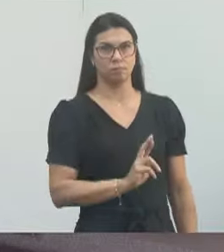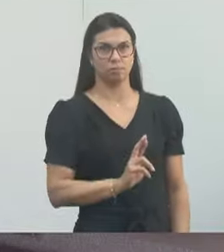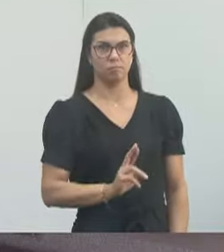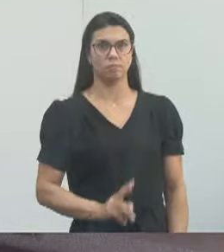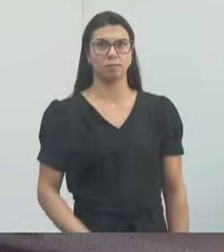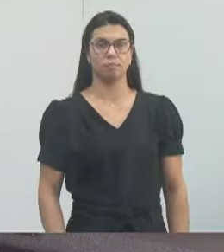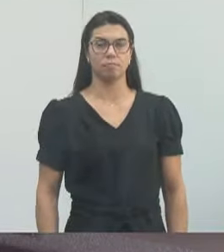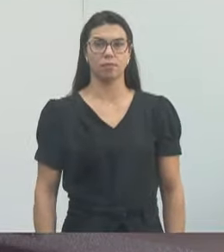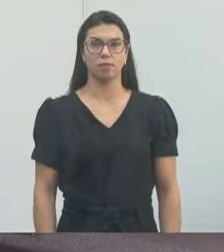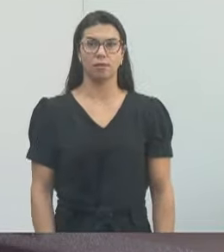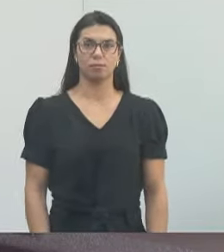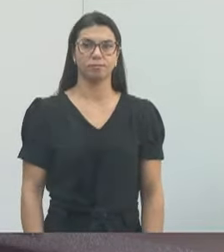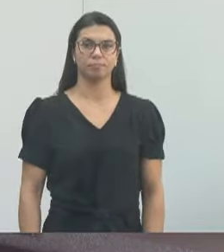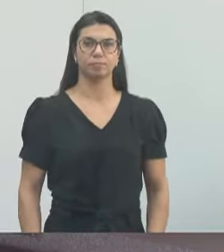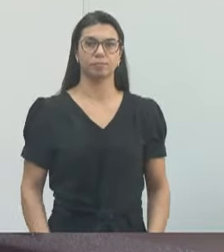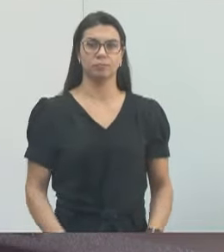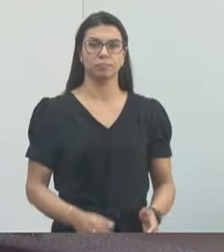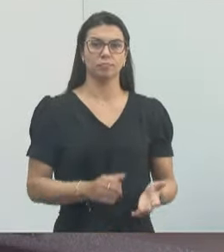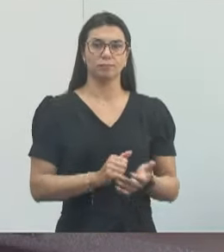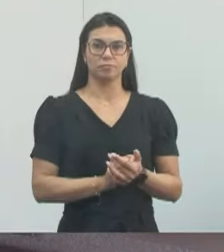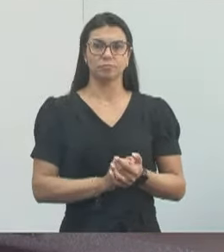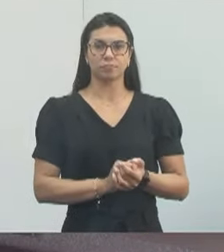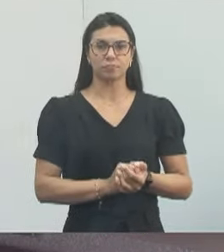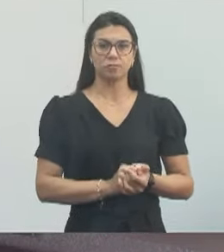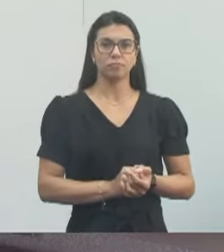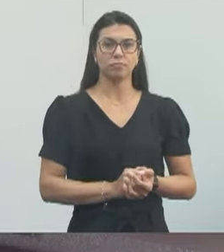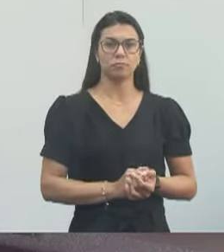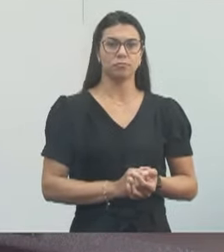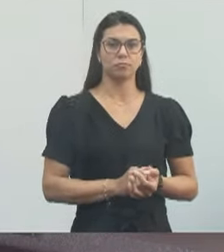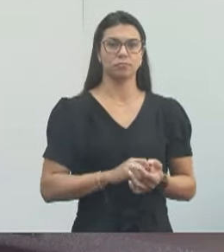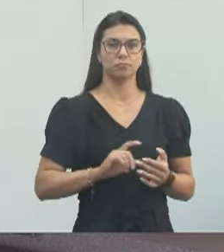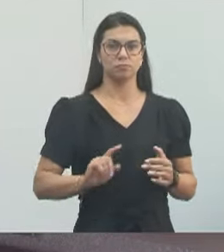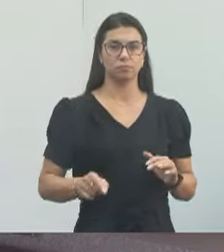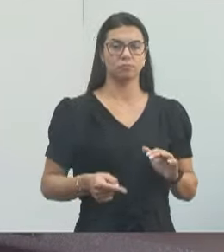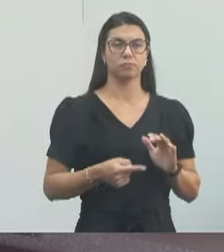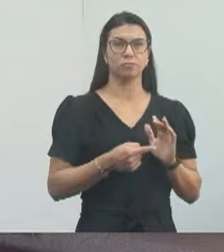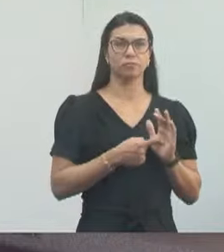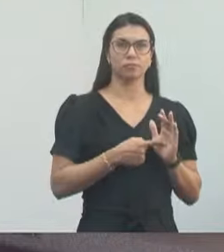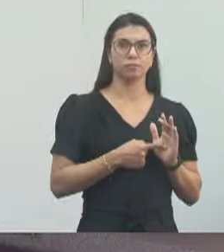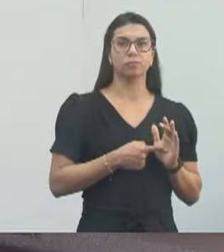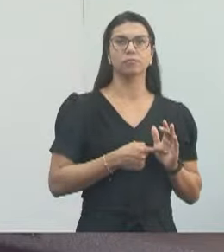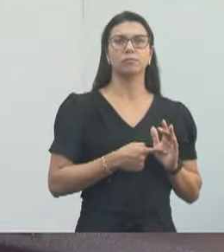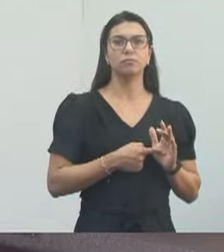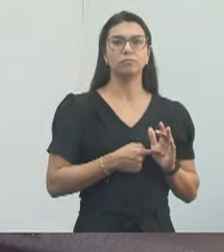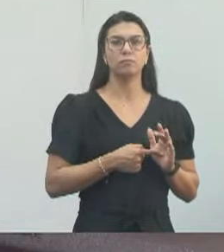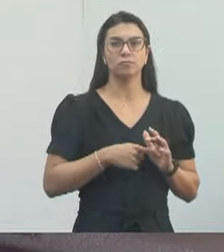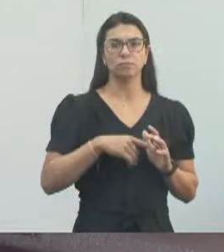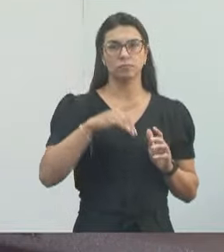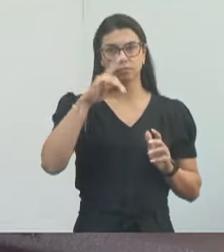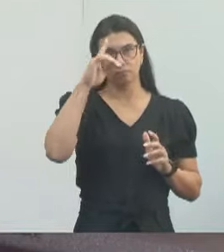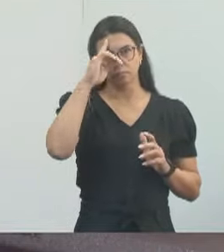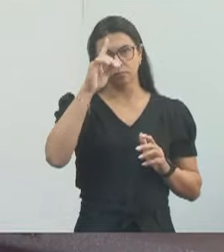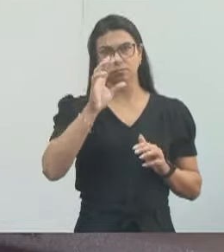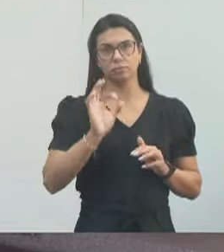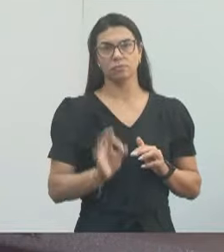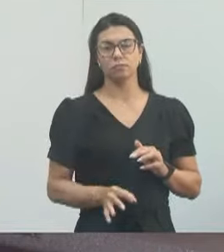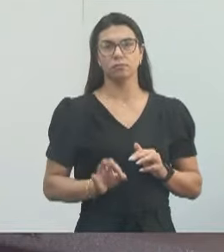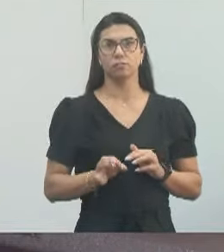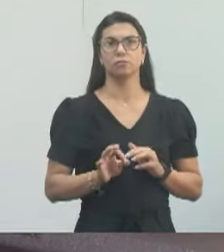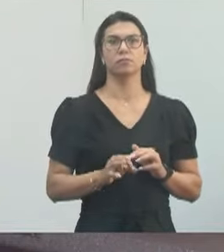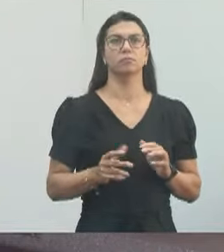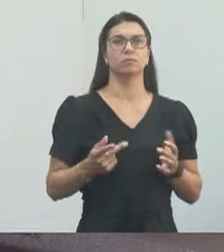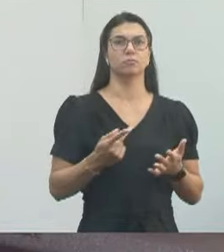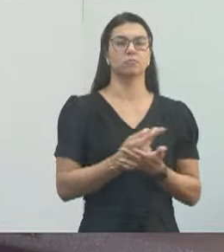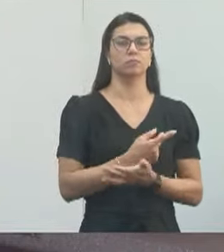Resposta A análise gravidade de denúncias estabelecida a previsão do atendimento que poderá